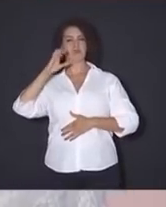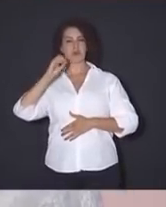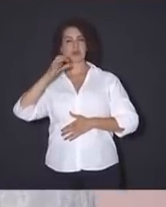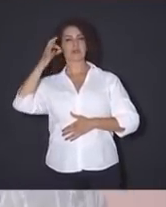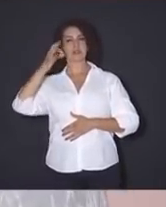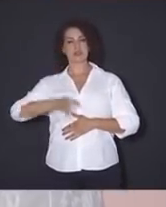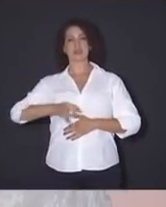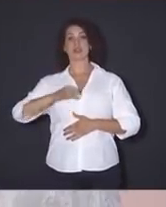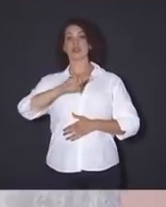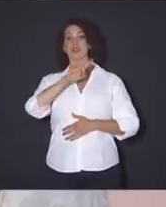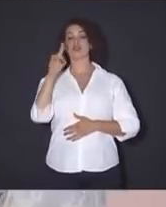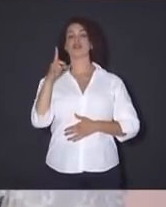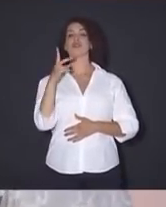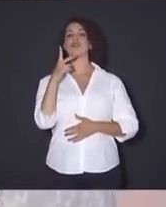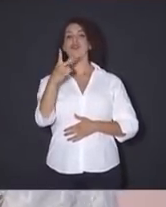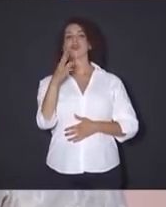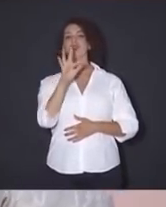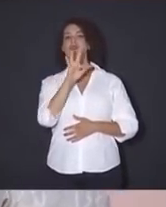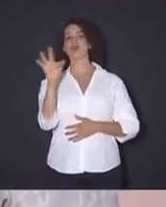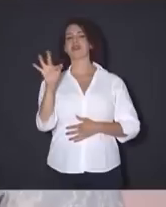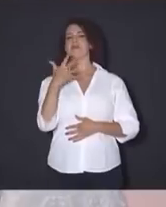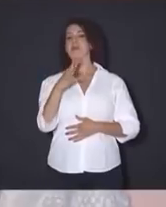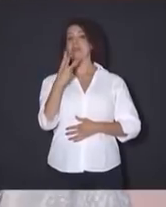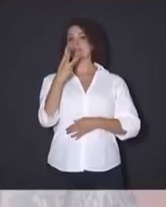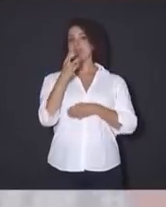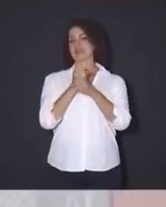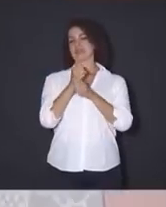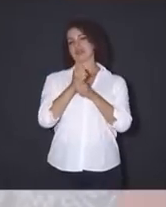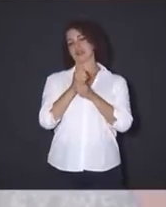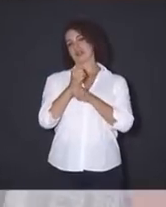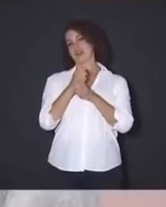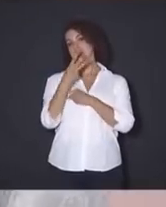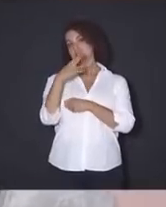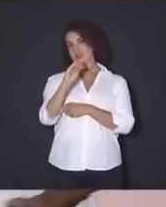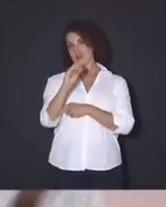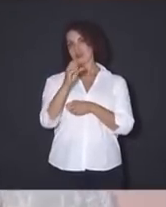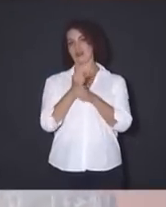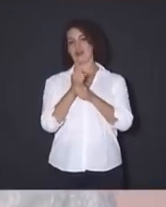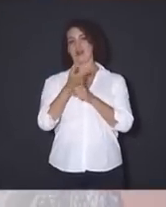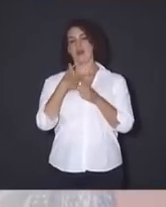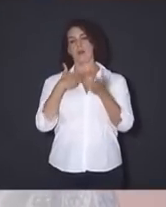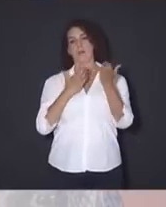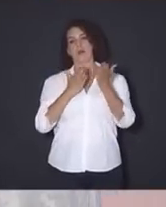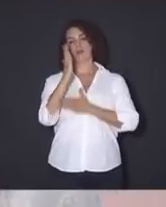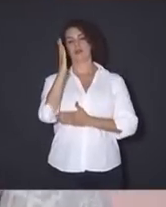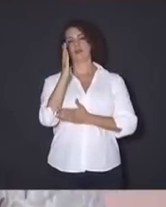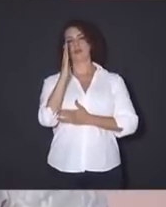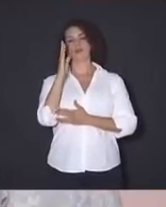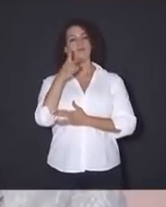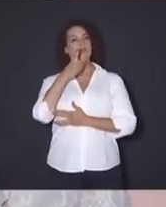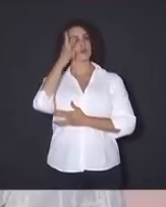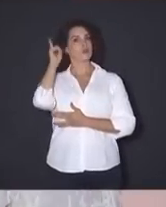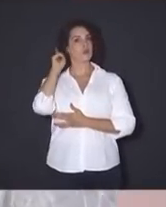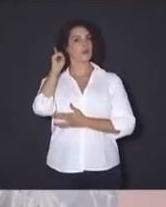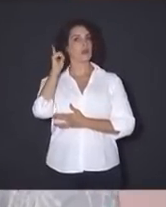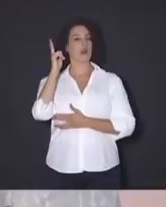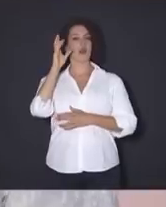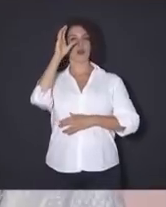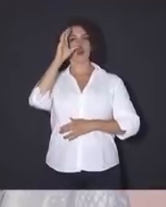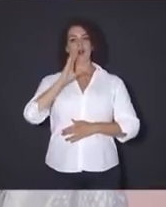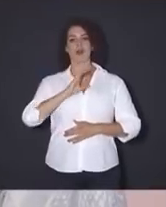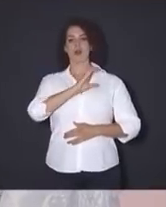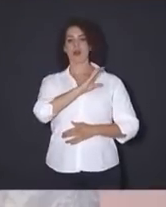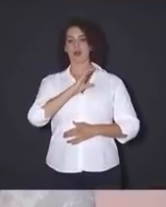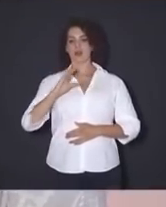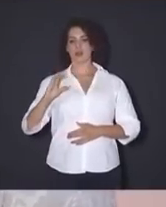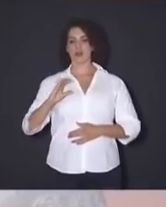2 de fevereiro tem aí pelo menos mais de 30 anos que eu passei no vestibular da católica e fiz uma boa escola foi do colégio 2 de